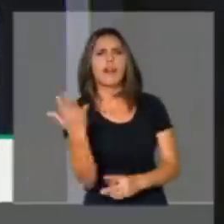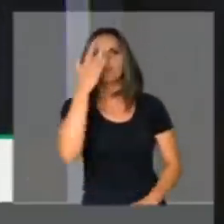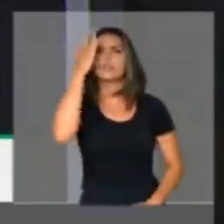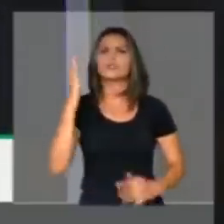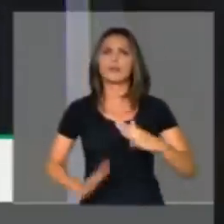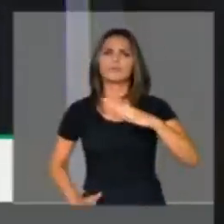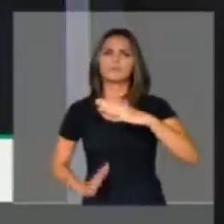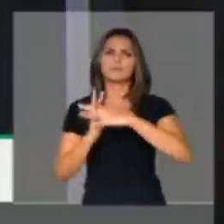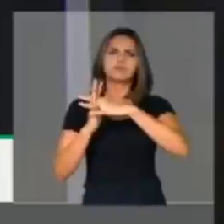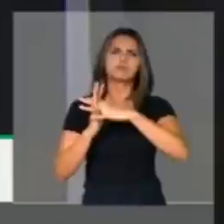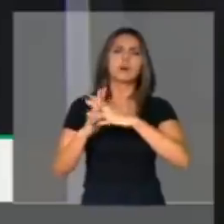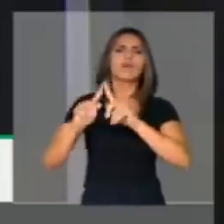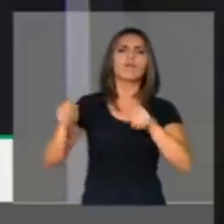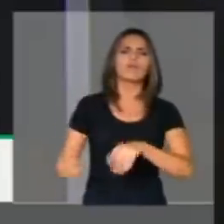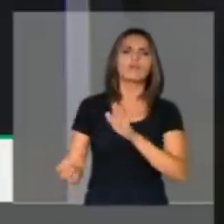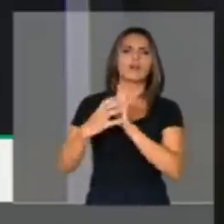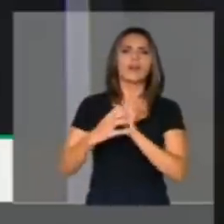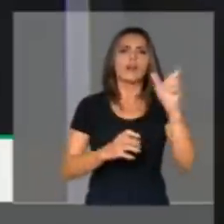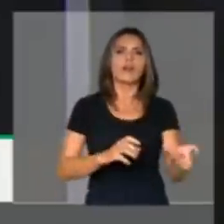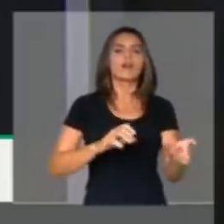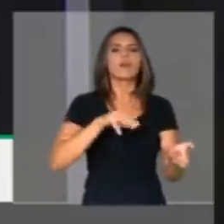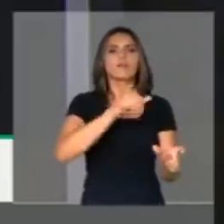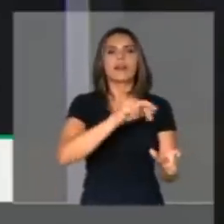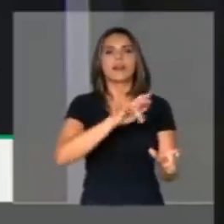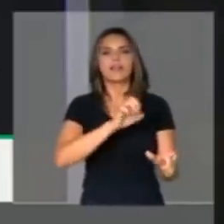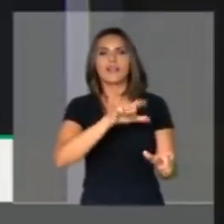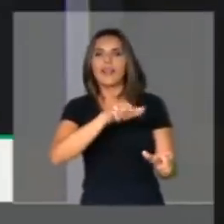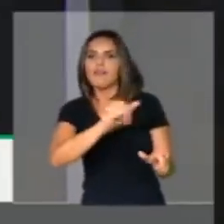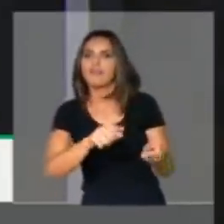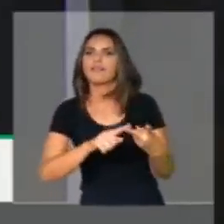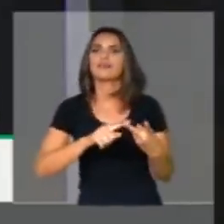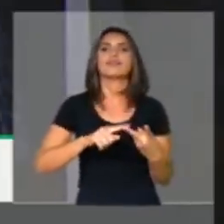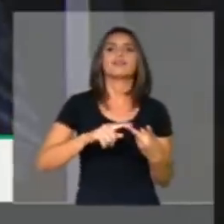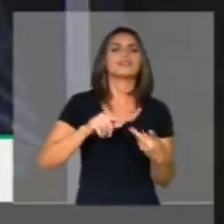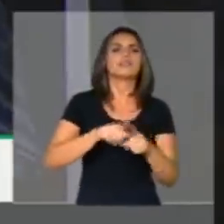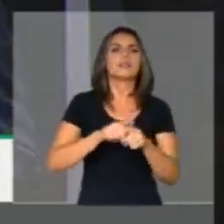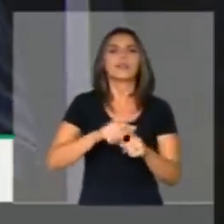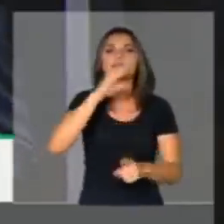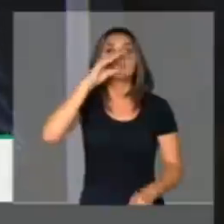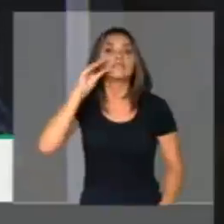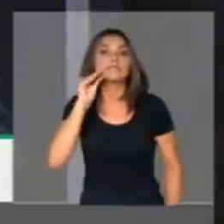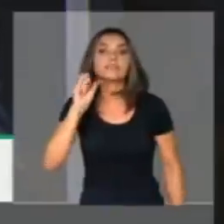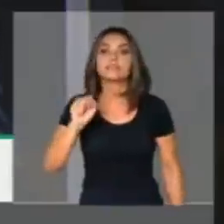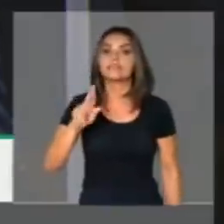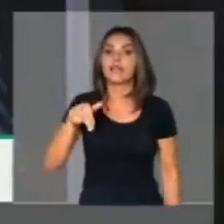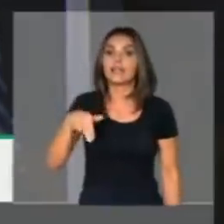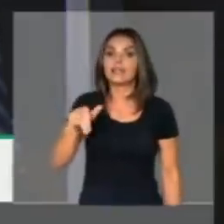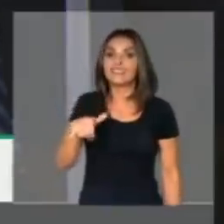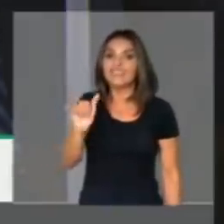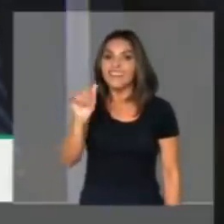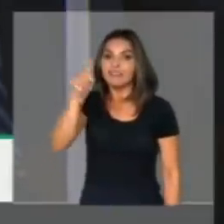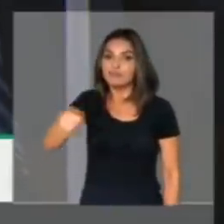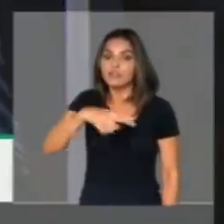o teto do funcionalismo público. Gente como Marilena Chaui, como Gedel Vieira Lima e como José Sarney. Para você que me